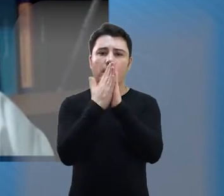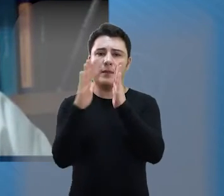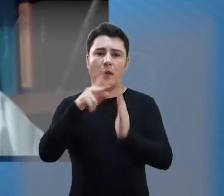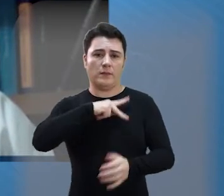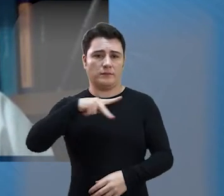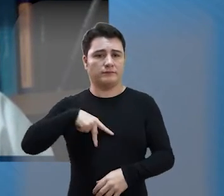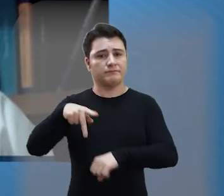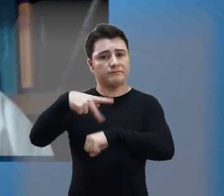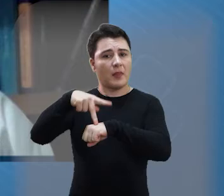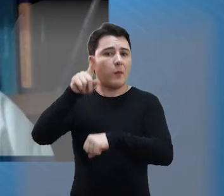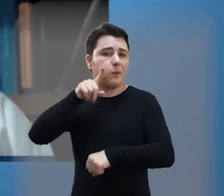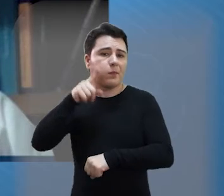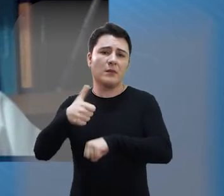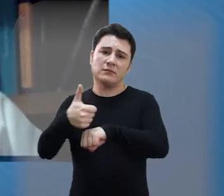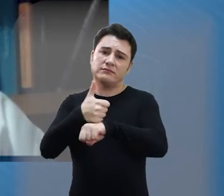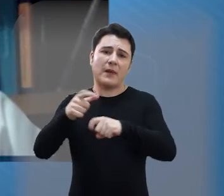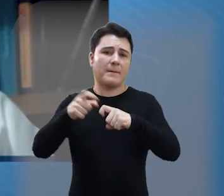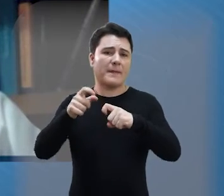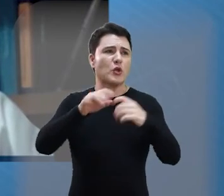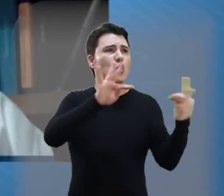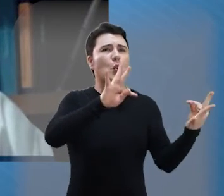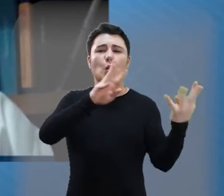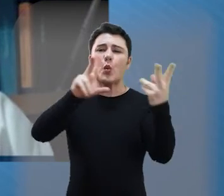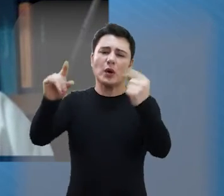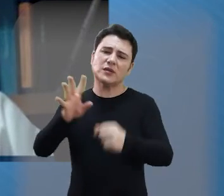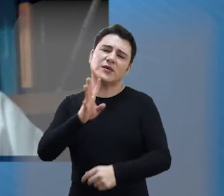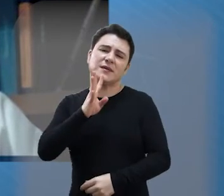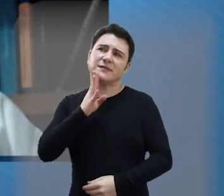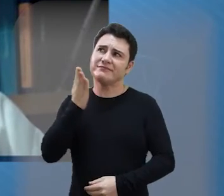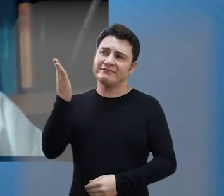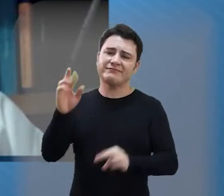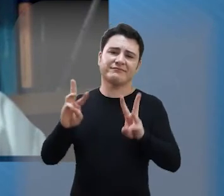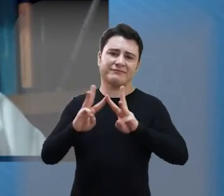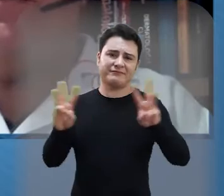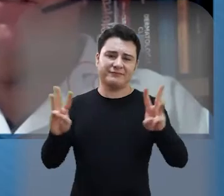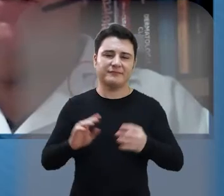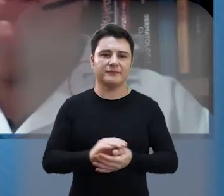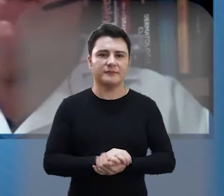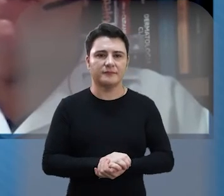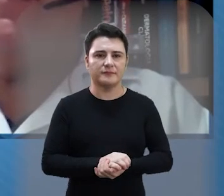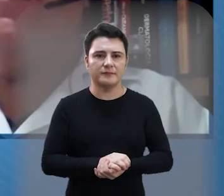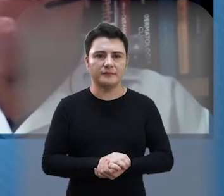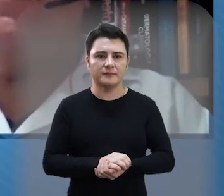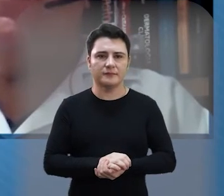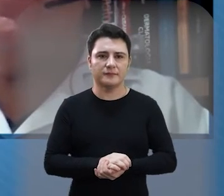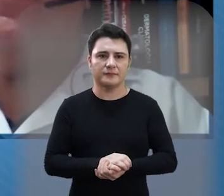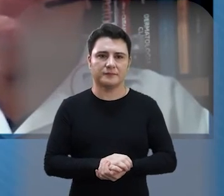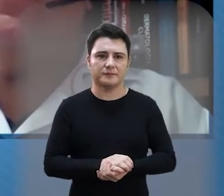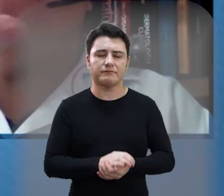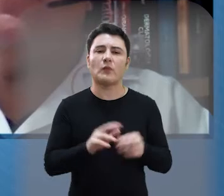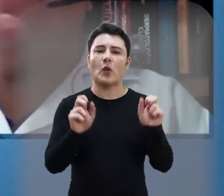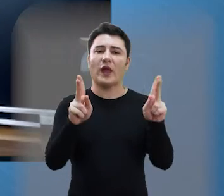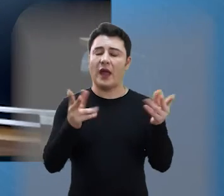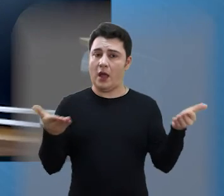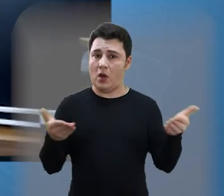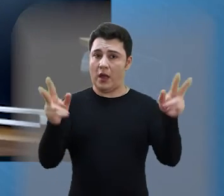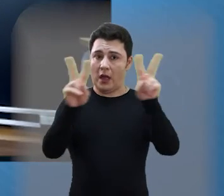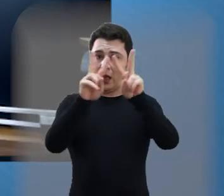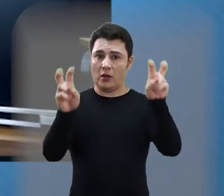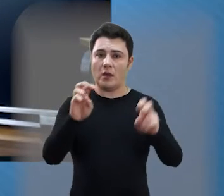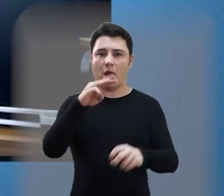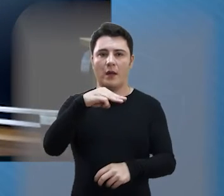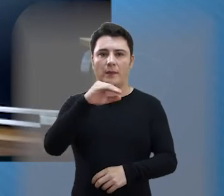na Biblioteca Pública Americana e que é de conhecimento de médico no mundo inteiro. Doutor Sérgio, e para finalizarmos, até